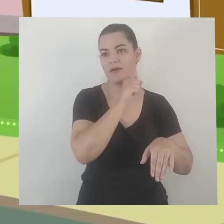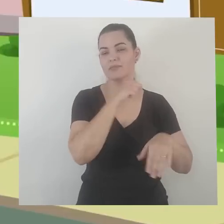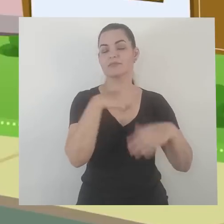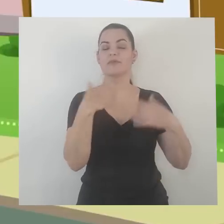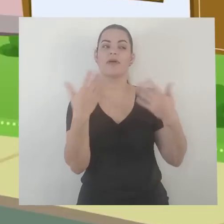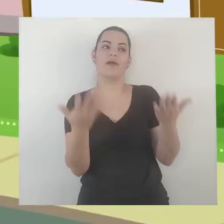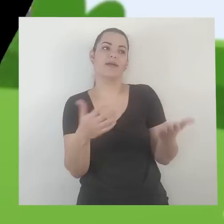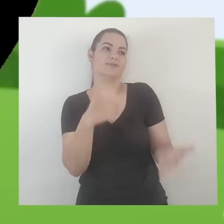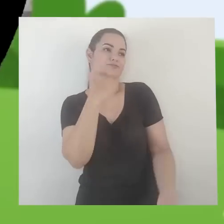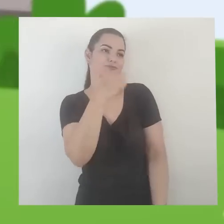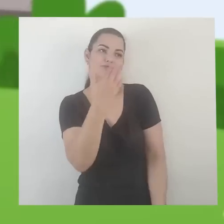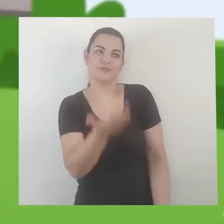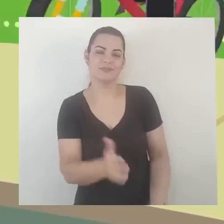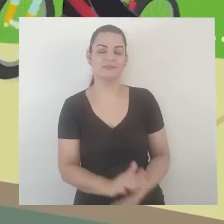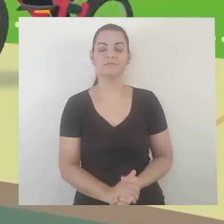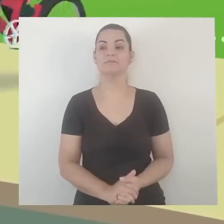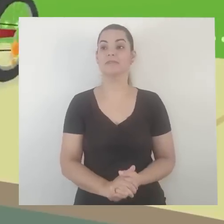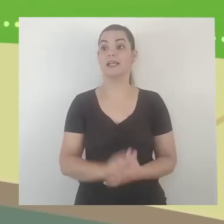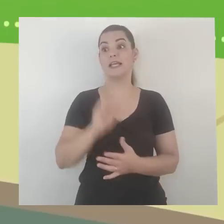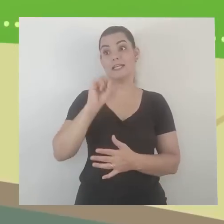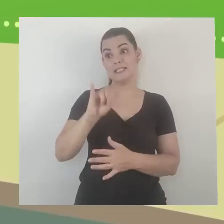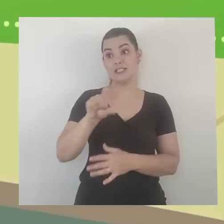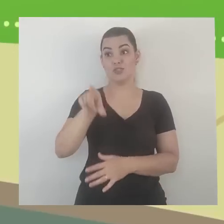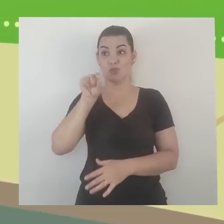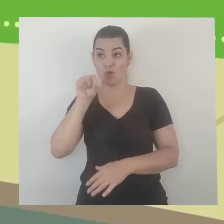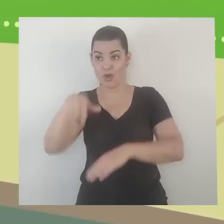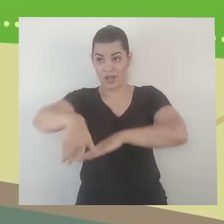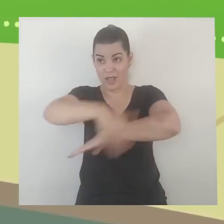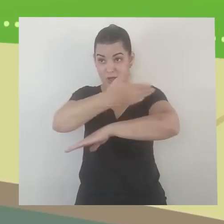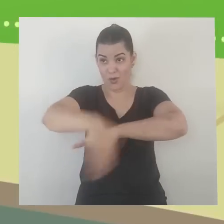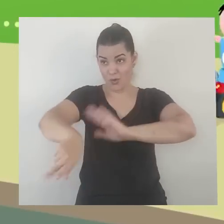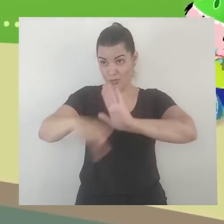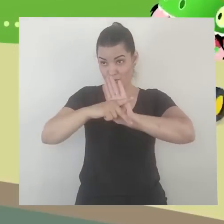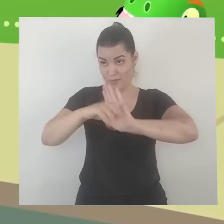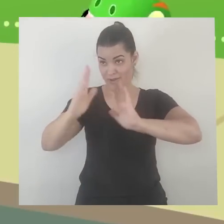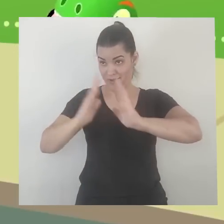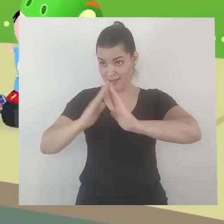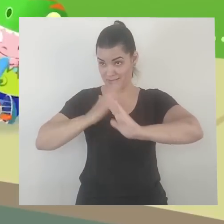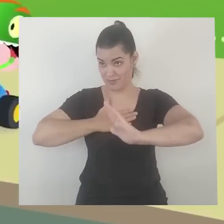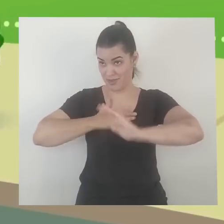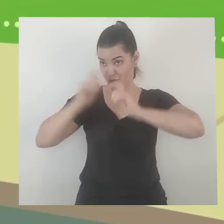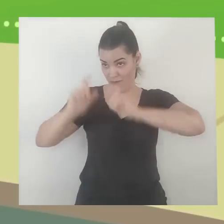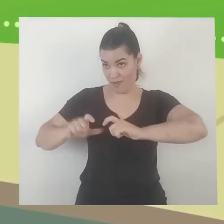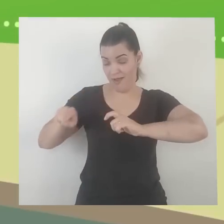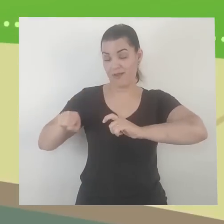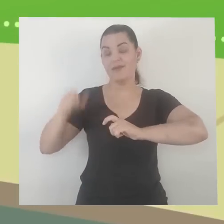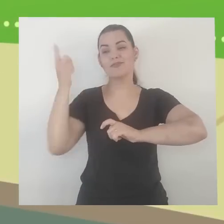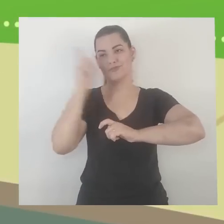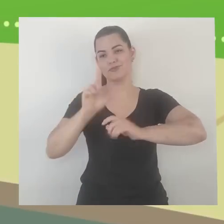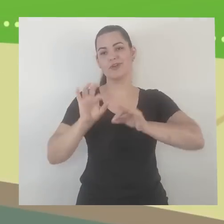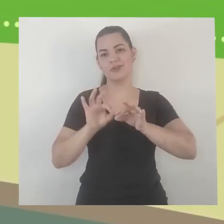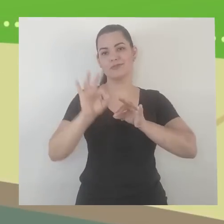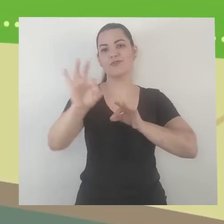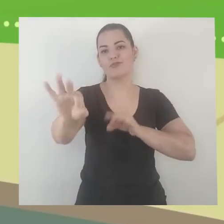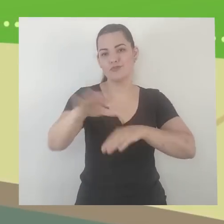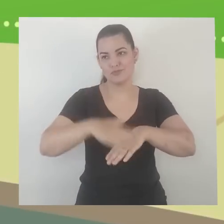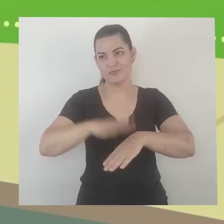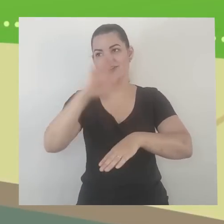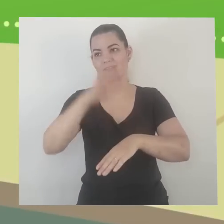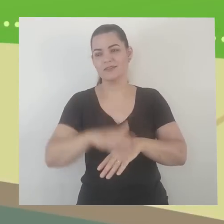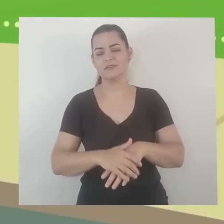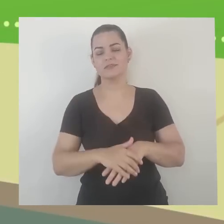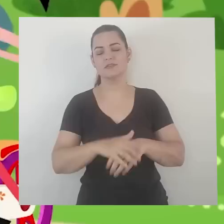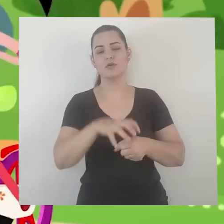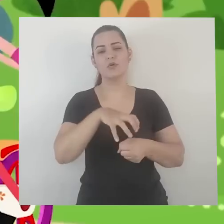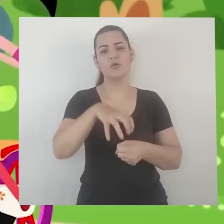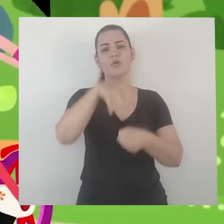tem jeito. Se a gente tivesse ido pela minha rua, dava pra ter seguido mais em frente. Onde tá